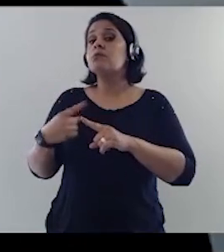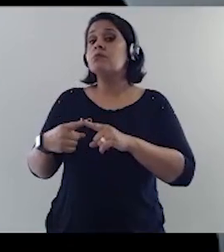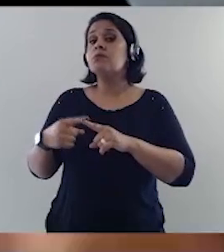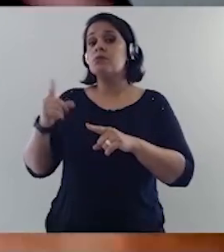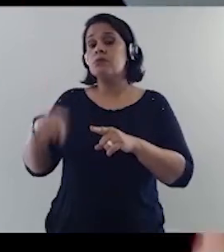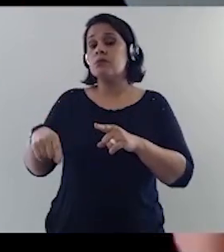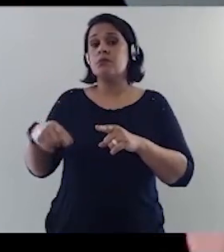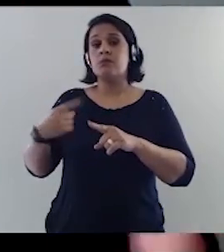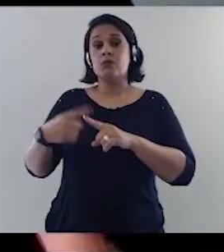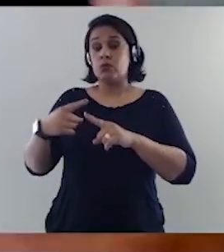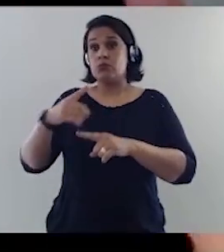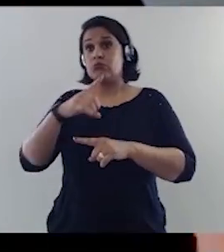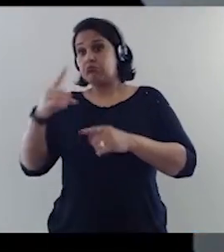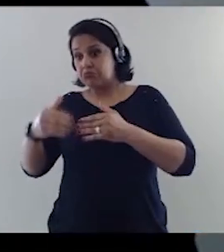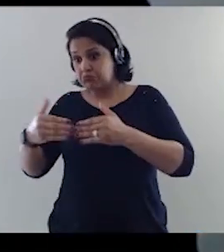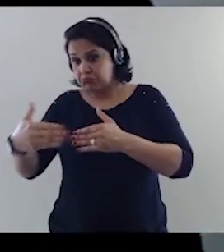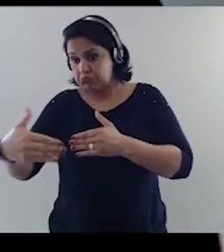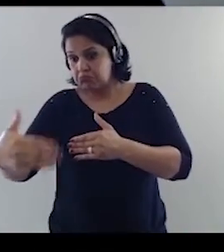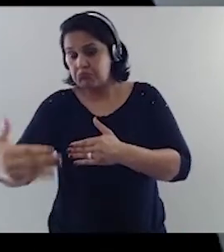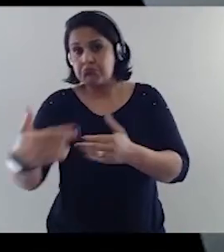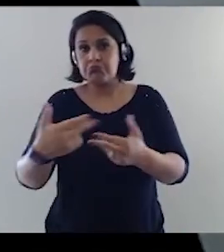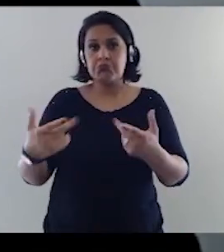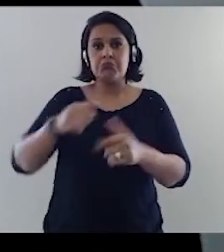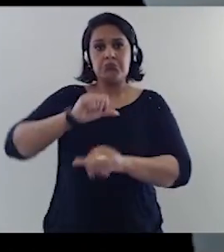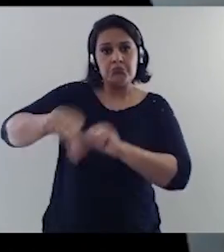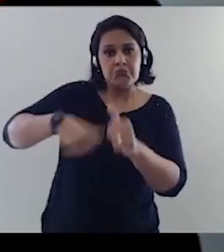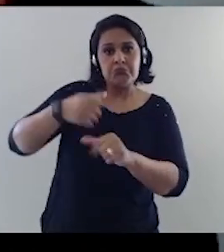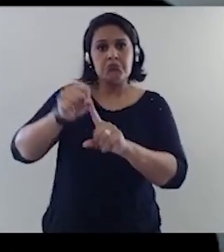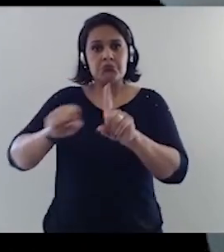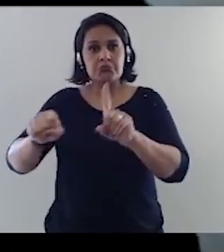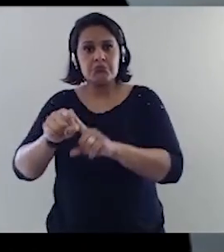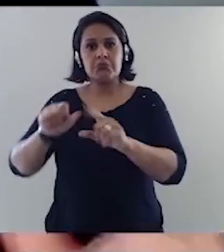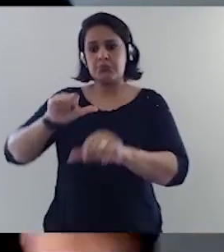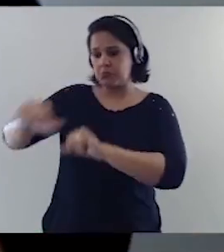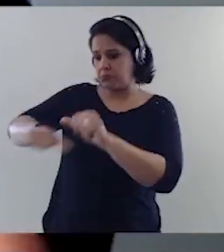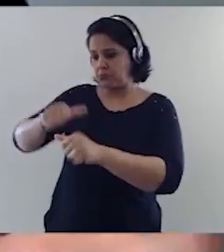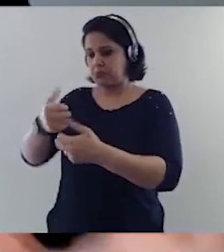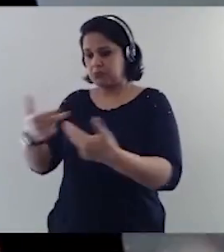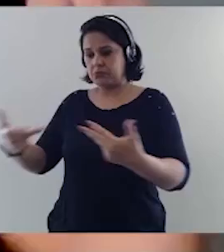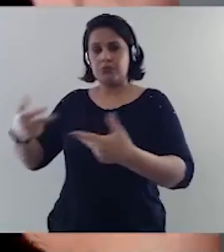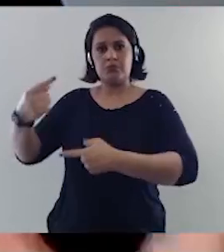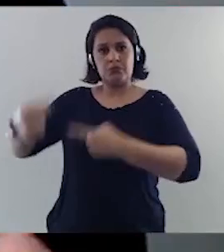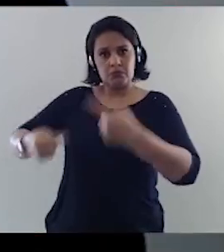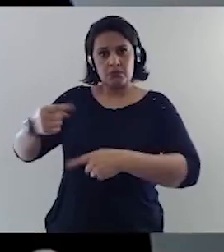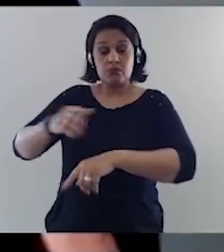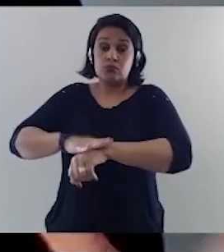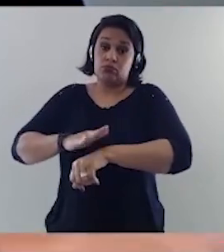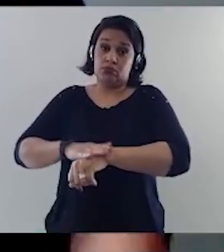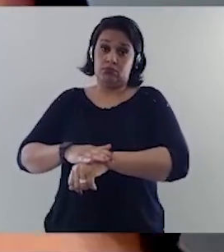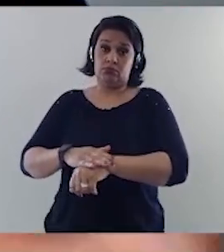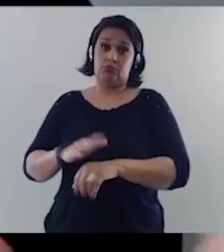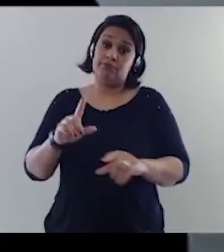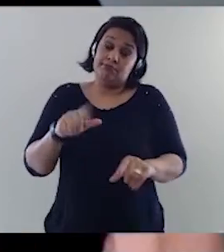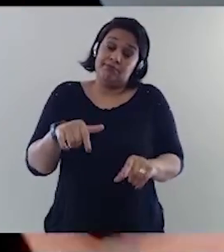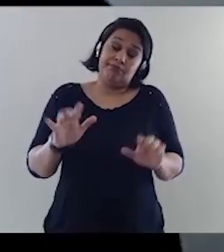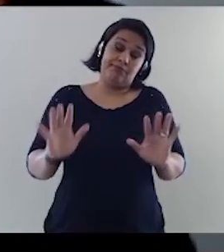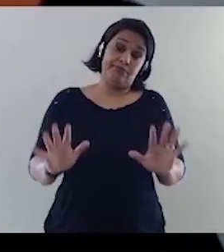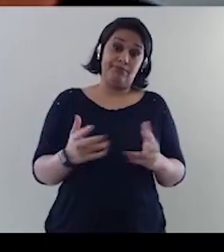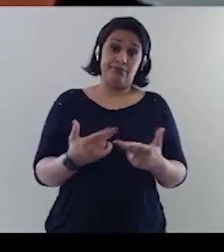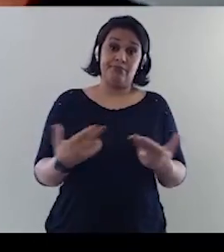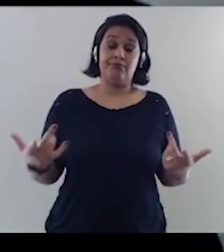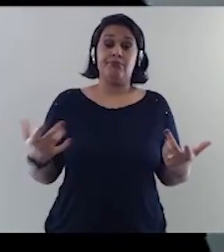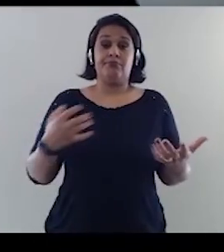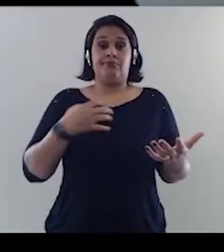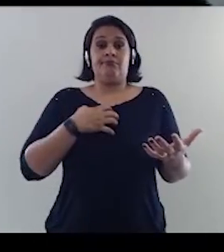espuma dos dias ou de modas sociais ou políticas do momento. Isso, obviamente, são situações que afetam a